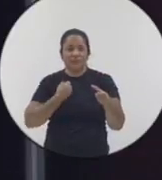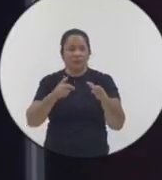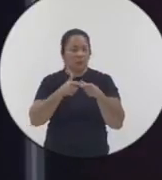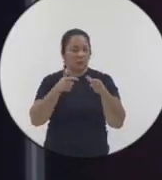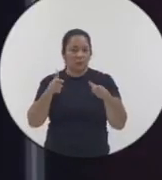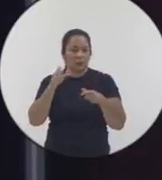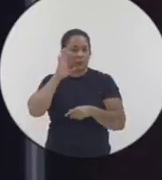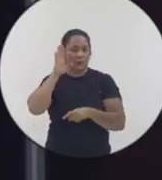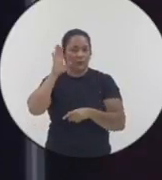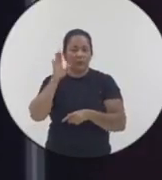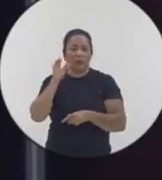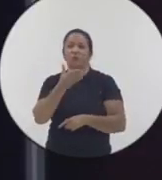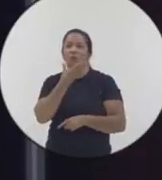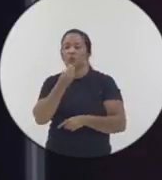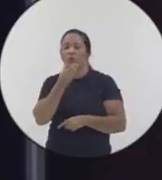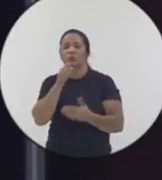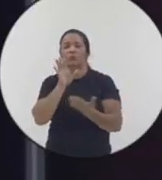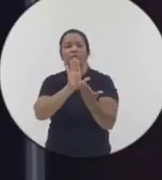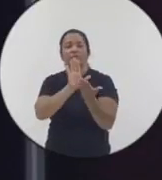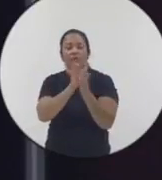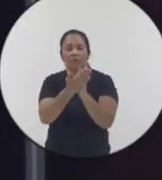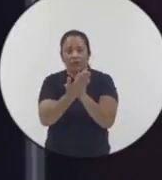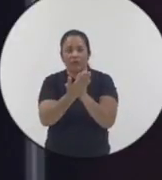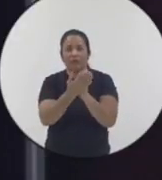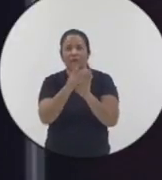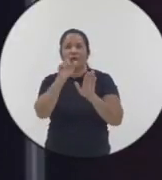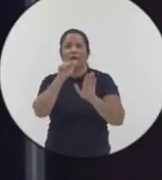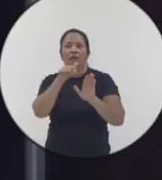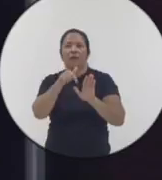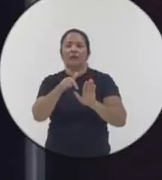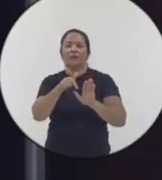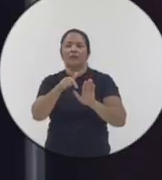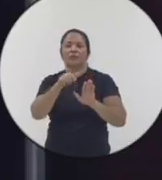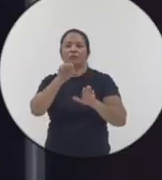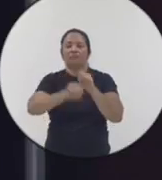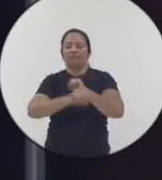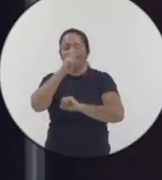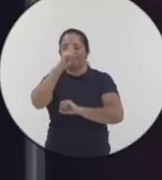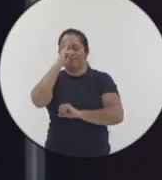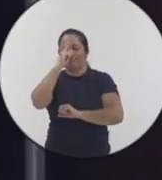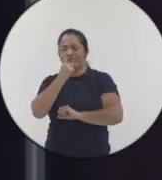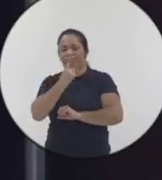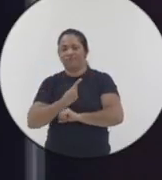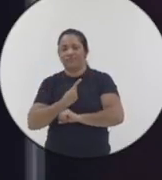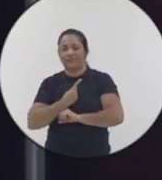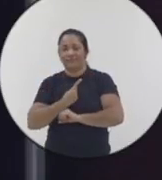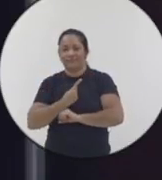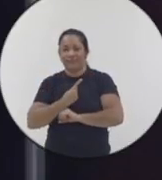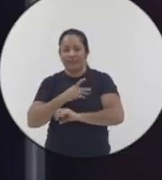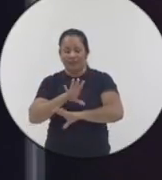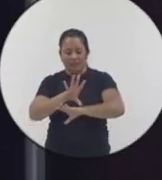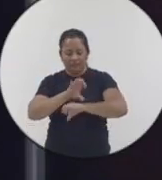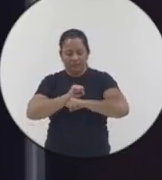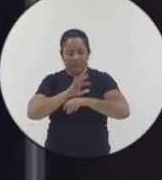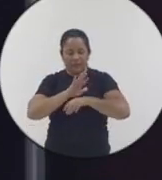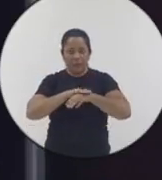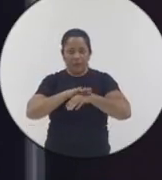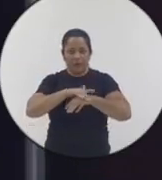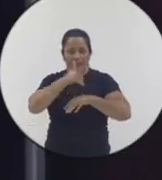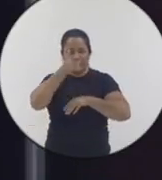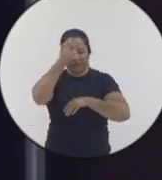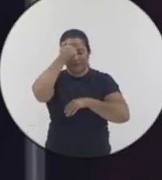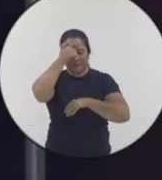principalmente nos homens trans, na questão do suicídio, né? Da questão do adoecimento mental, e que a psicologia